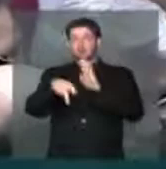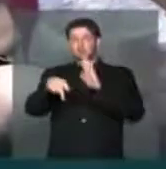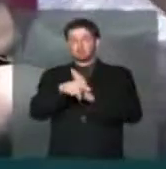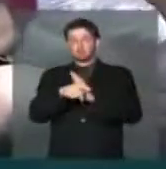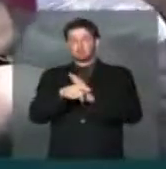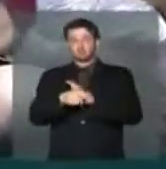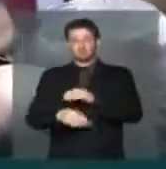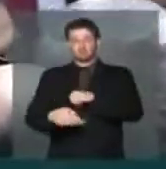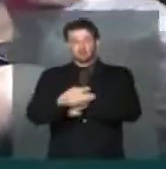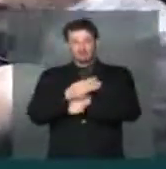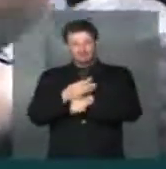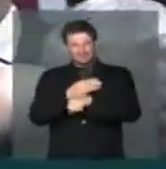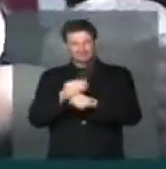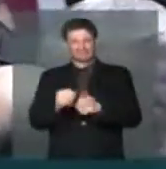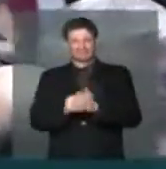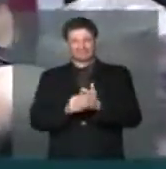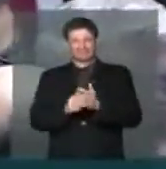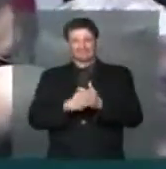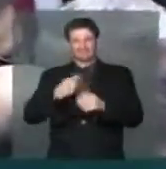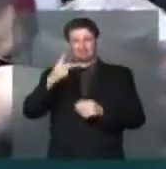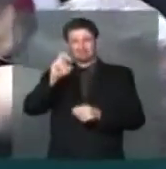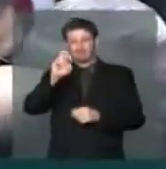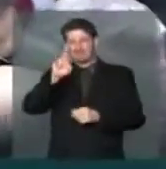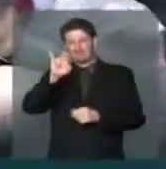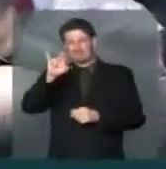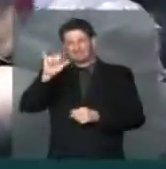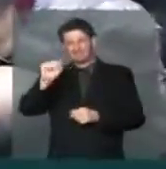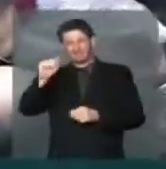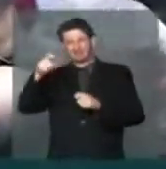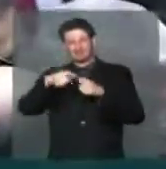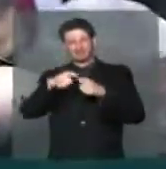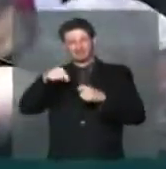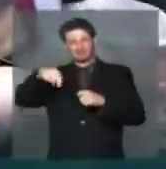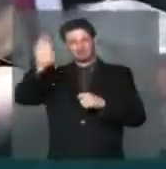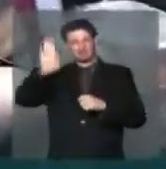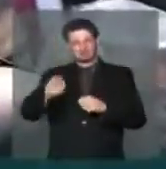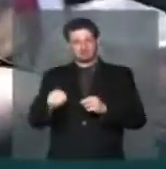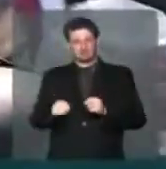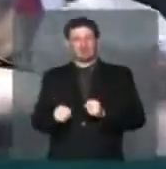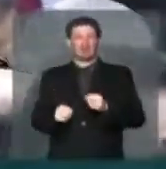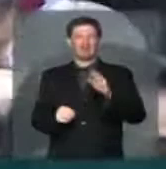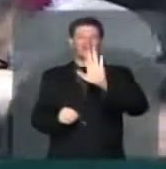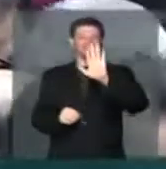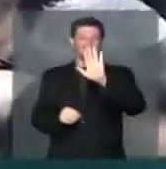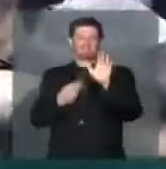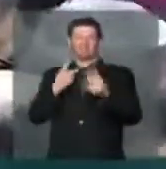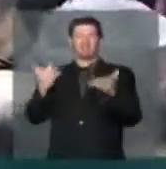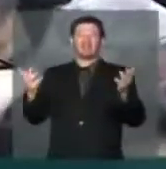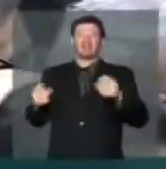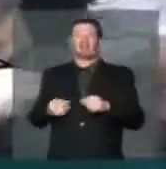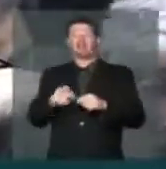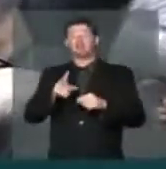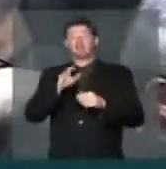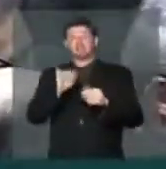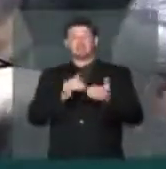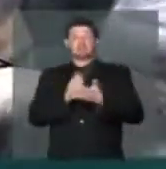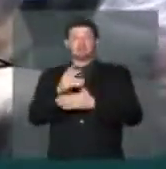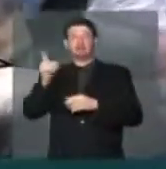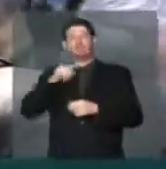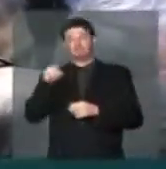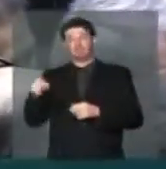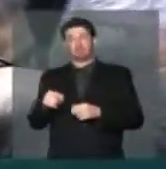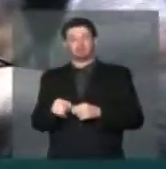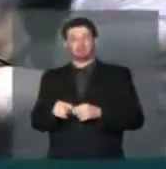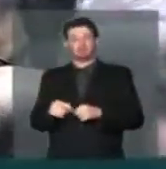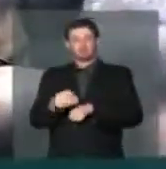de terceirização das perícias médicas no Brasil. E não venha com essa que, se aprovar, vai vetar. Nós não